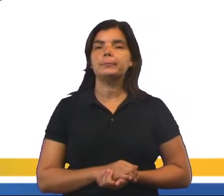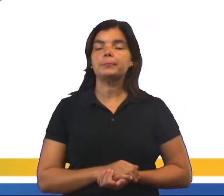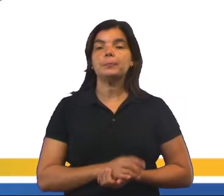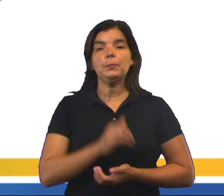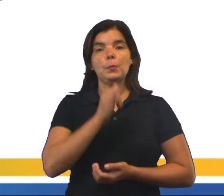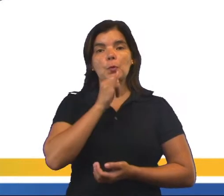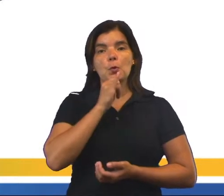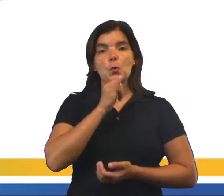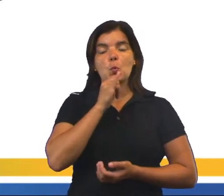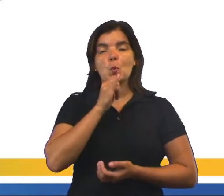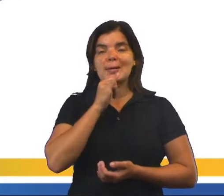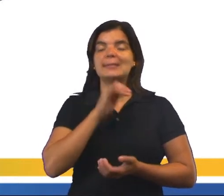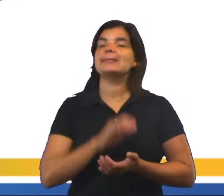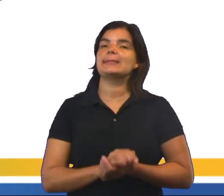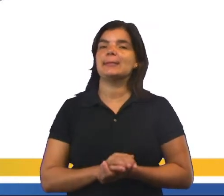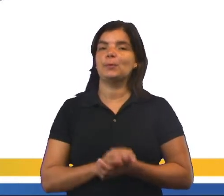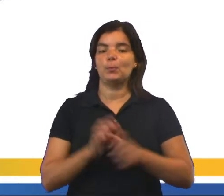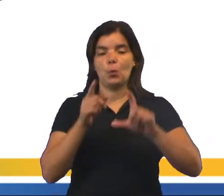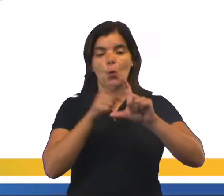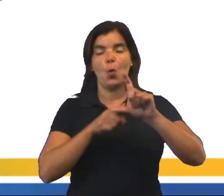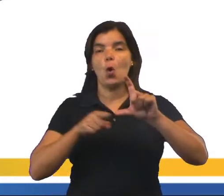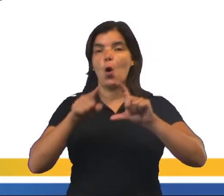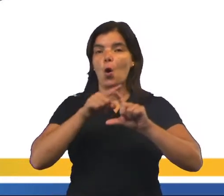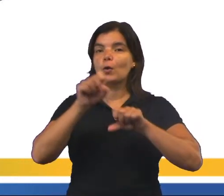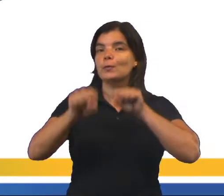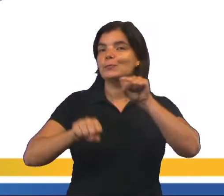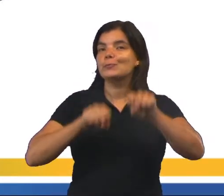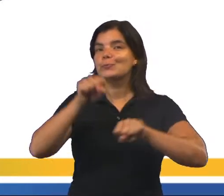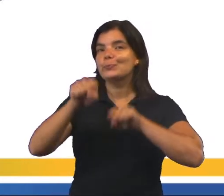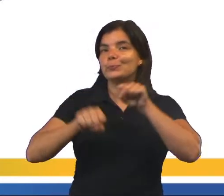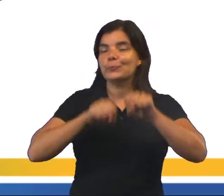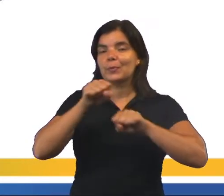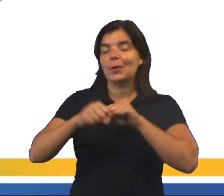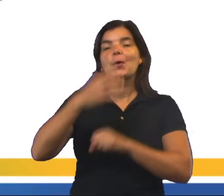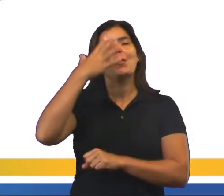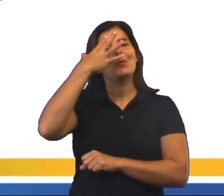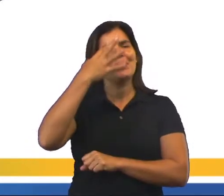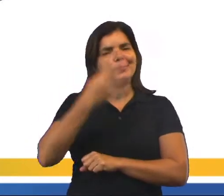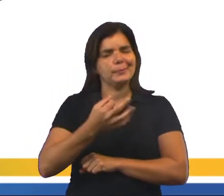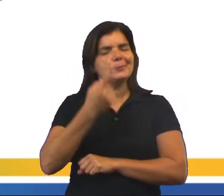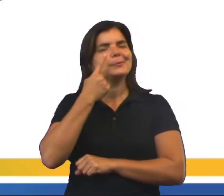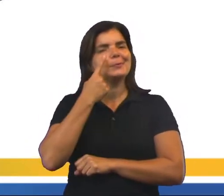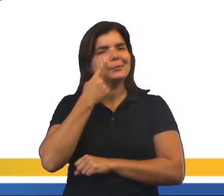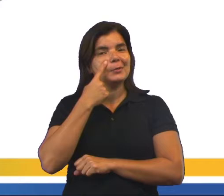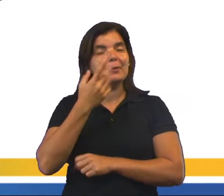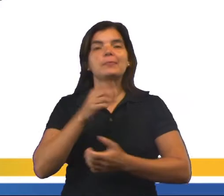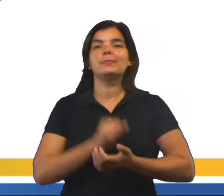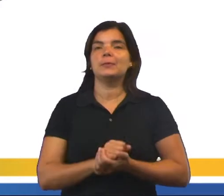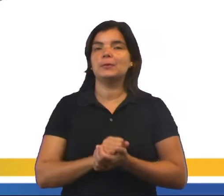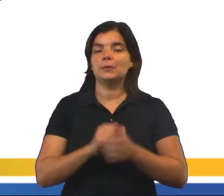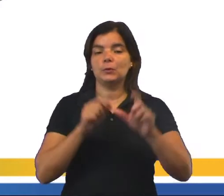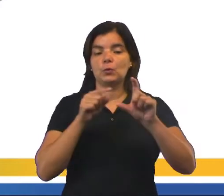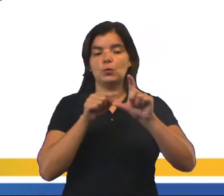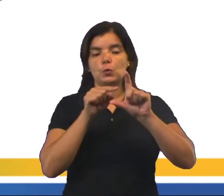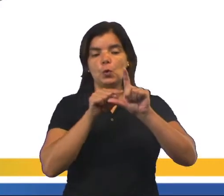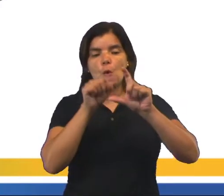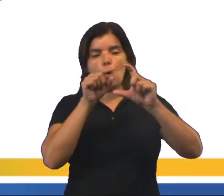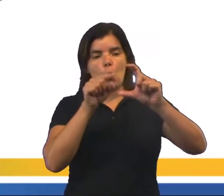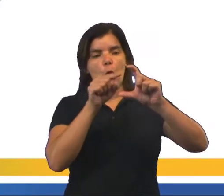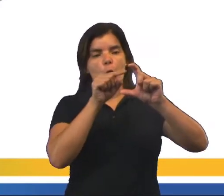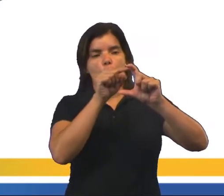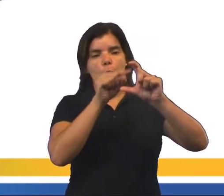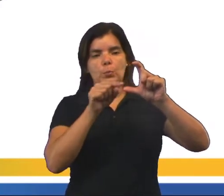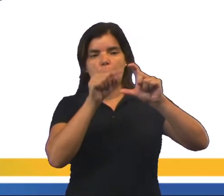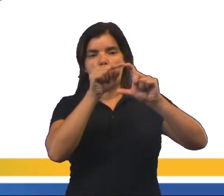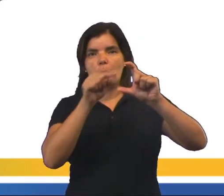Um exemplo no nosso cotidiano. Olha aí, uma roda de bicicleta. Com certeza você já ouviu, né, que esses ferrinhos do centro